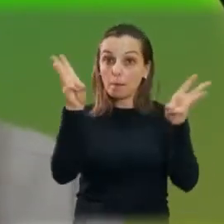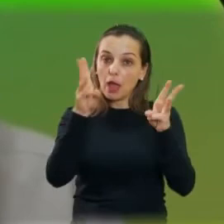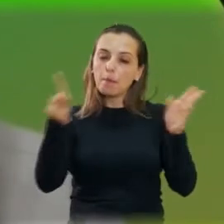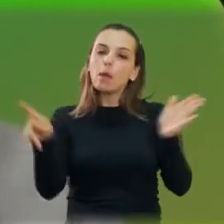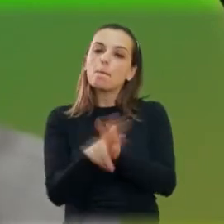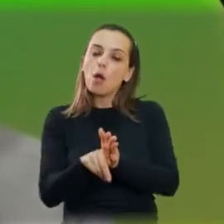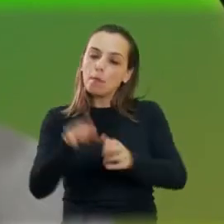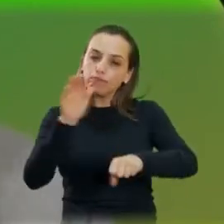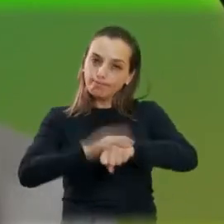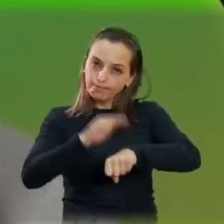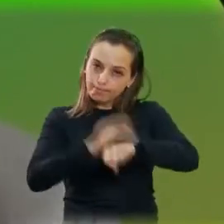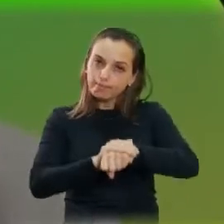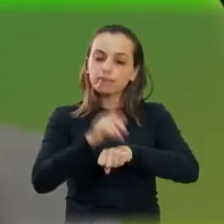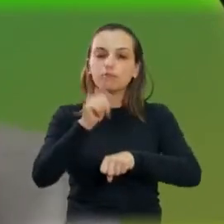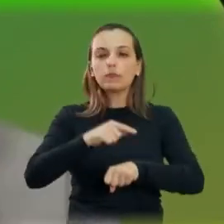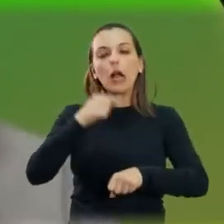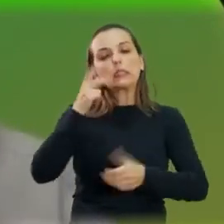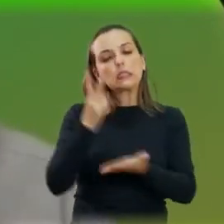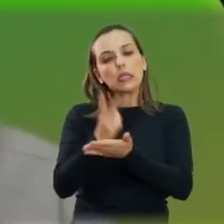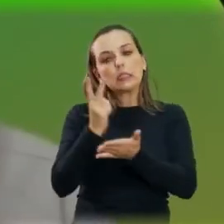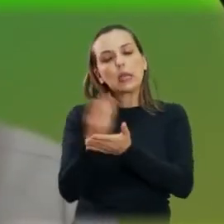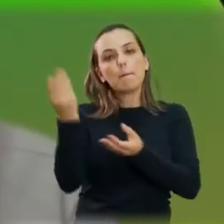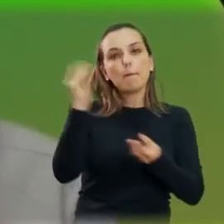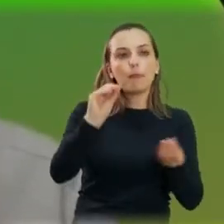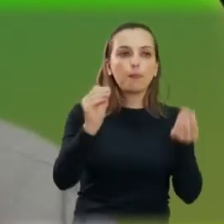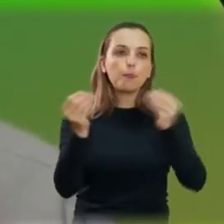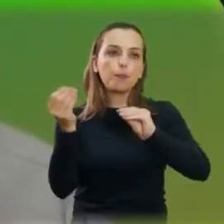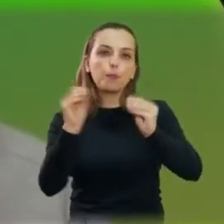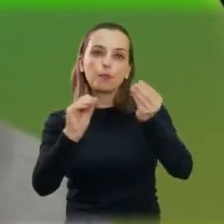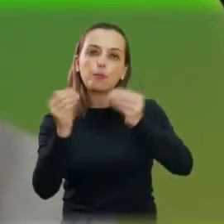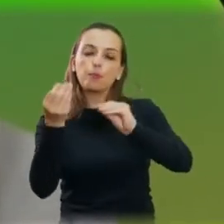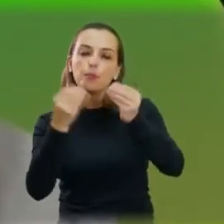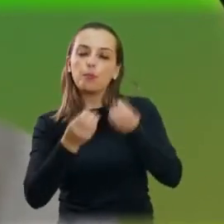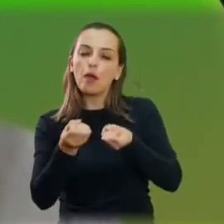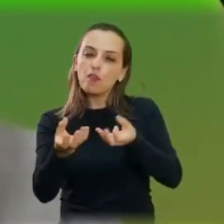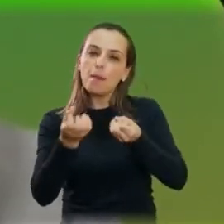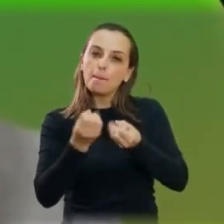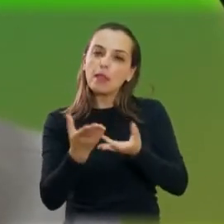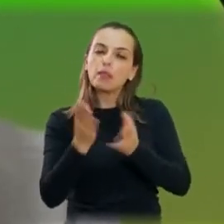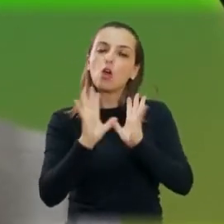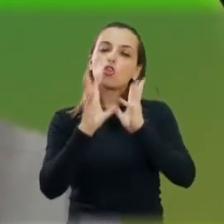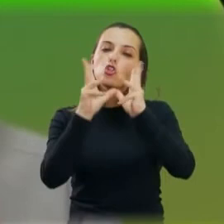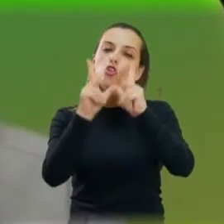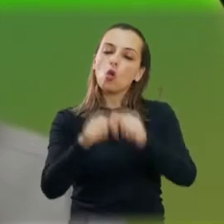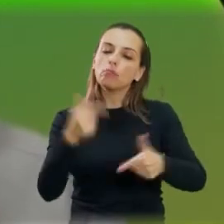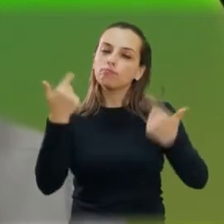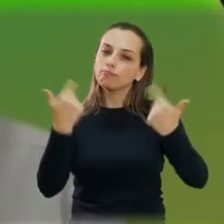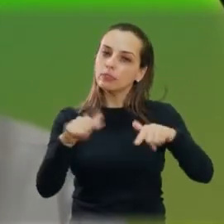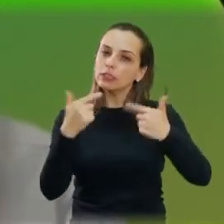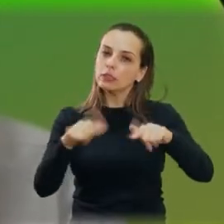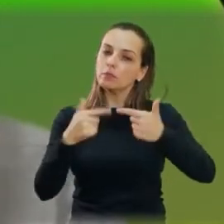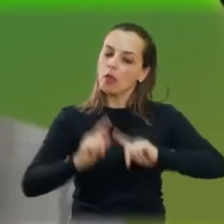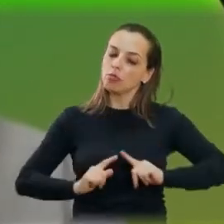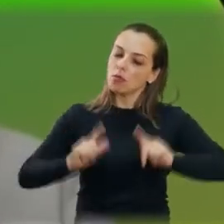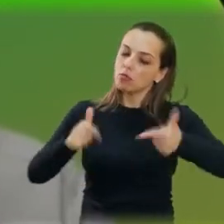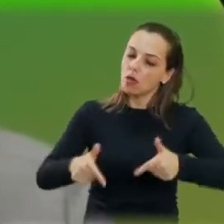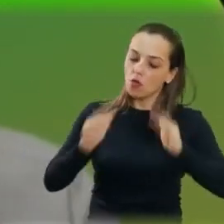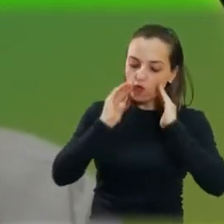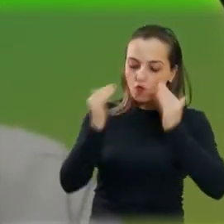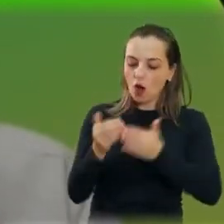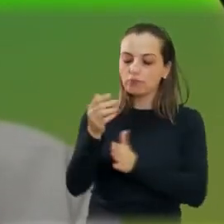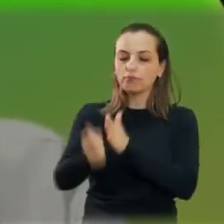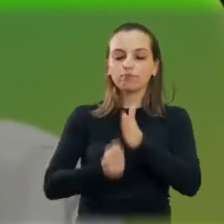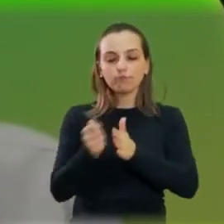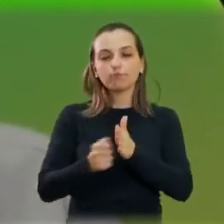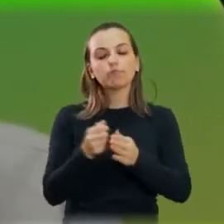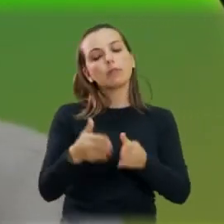rafaeldeangeli.com. Esse sim é atualizado sempre com todas as informações, com todas as matérias de tudo que a gente faz e tudo que a gente busca pela cidade. Então,